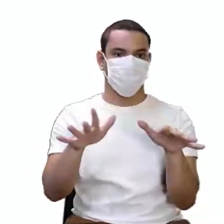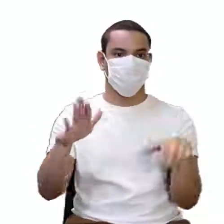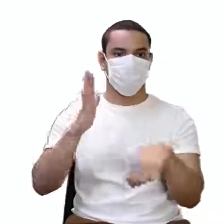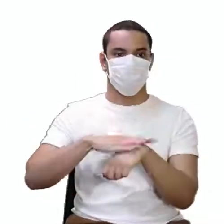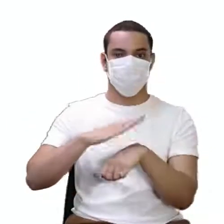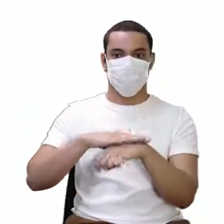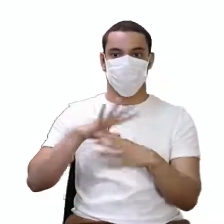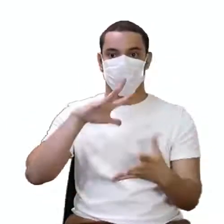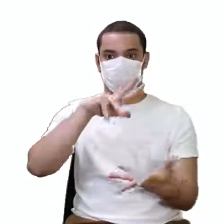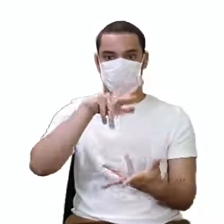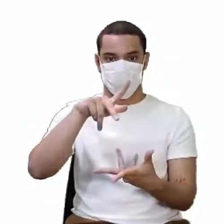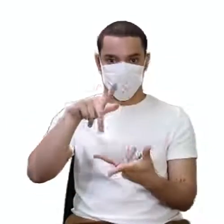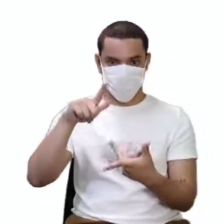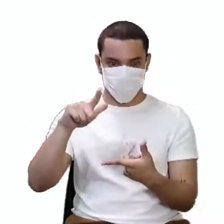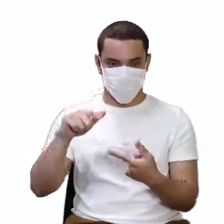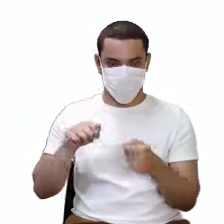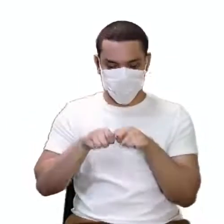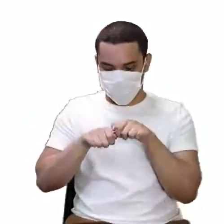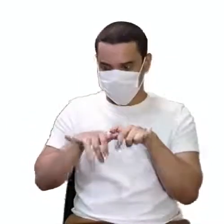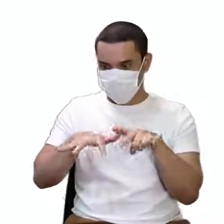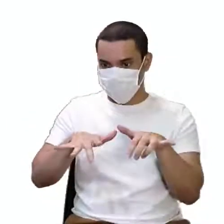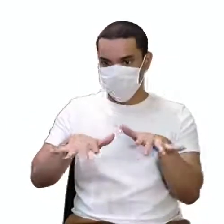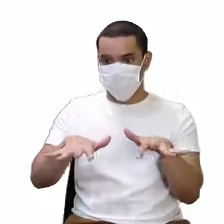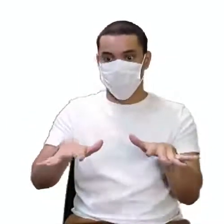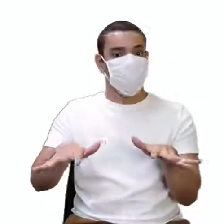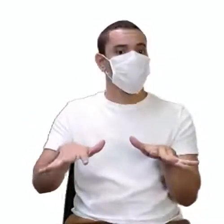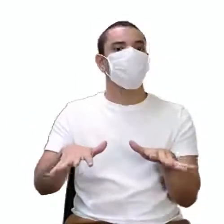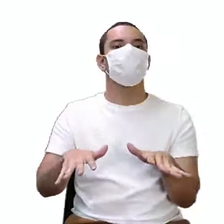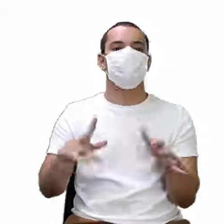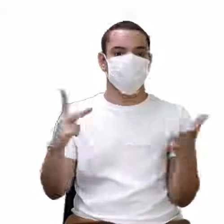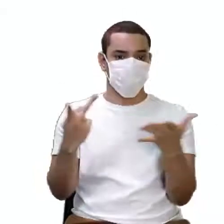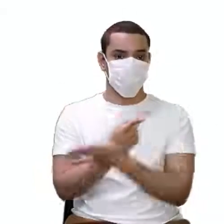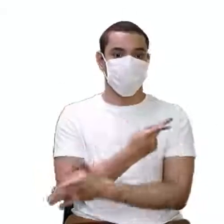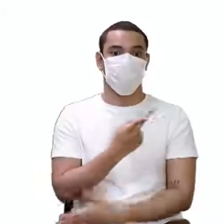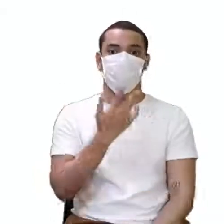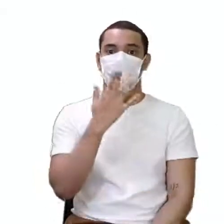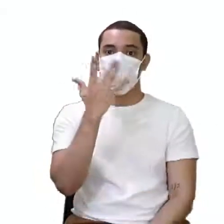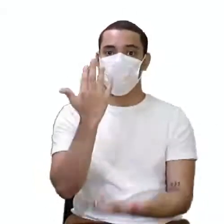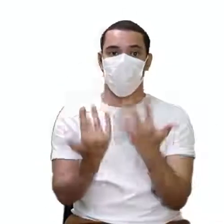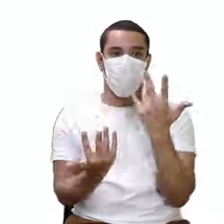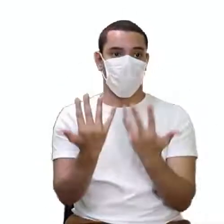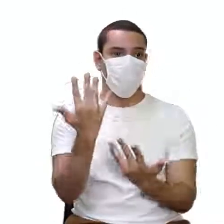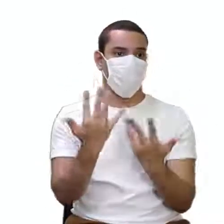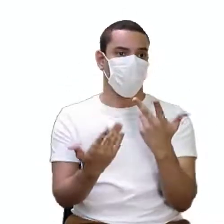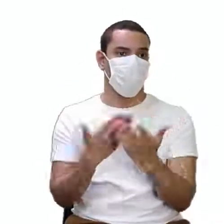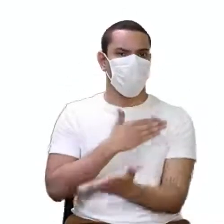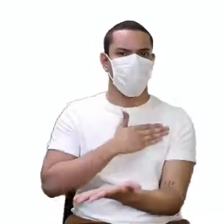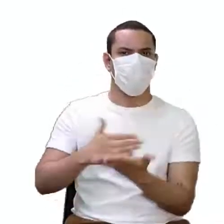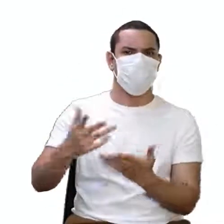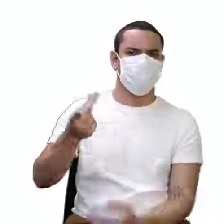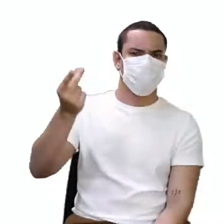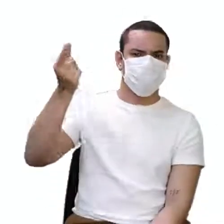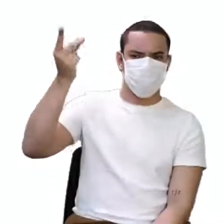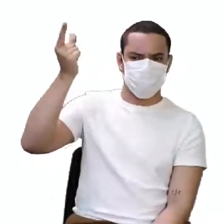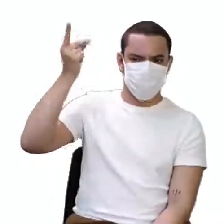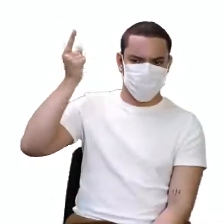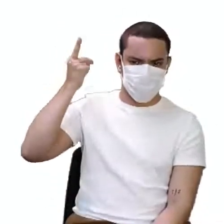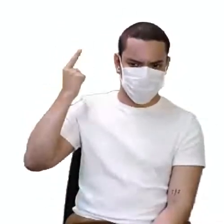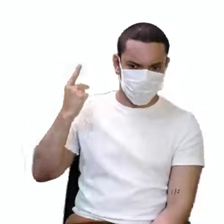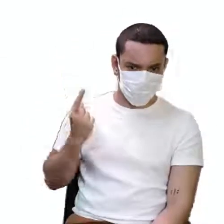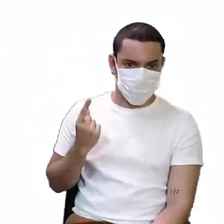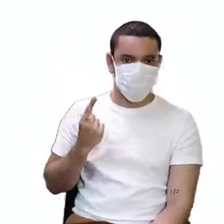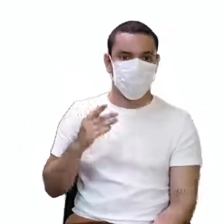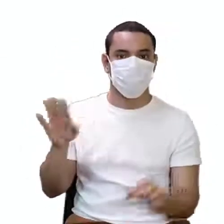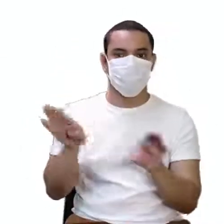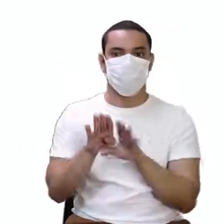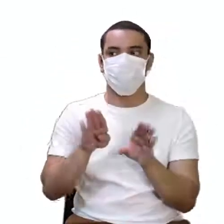terra primitiva o seu magma. Era uma esfera incandescente, né? O início da nossa formação da Terra.